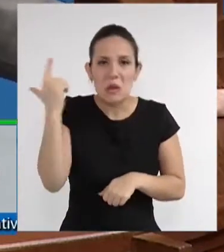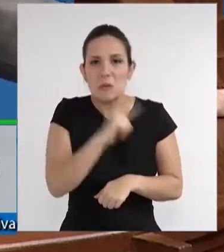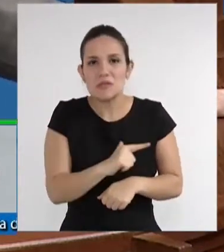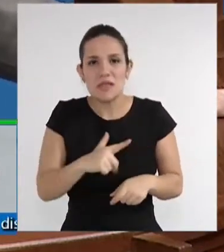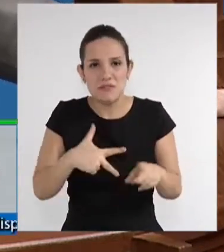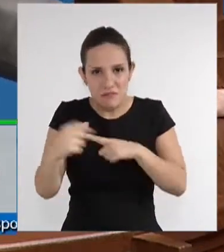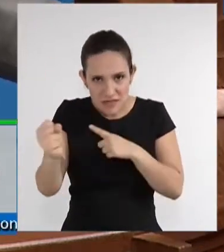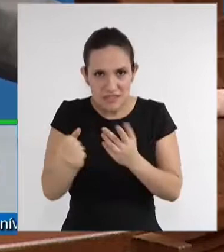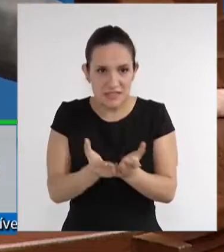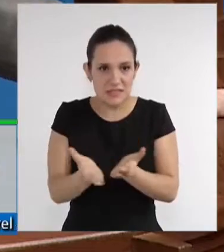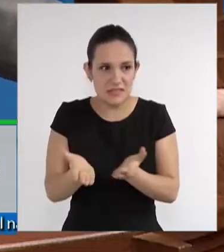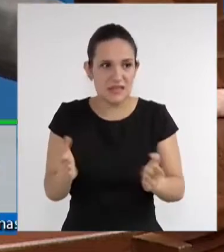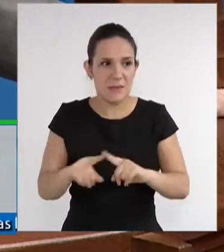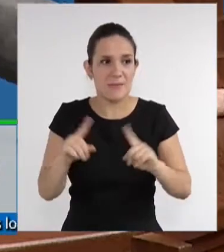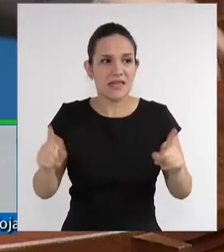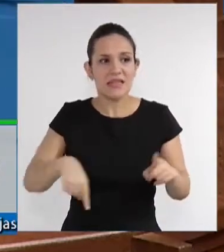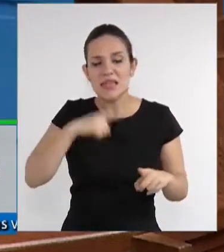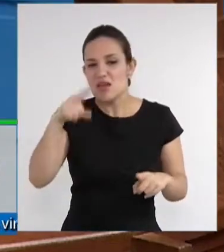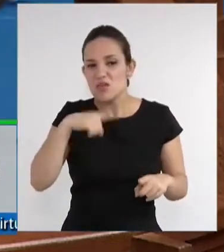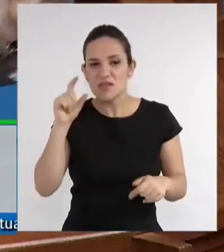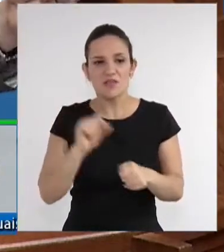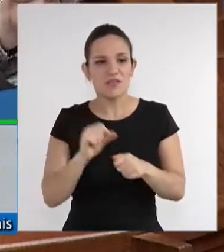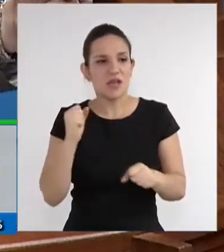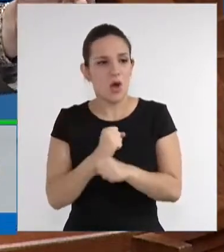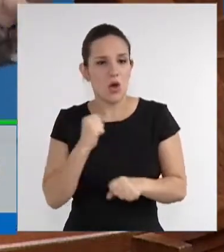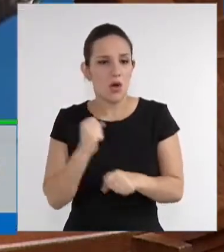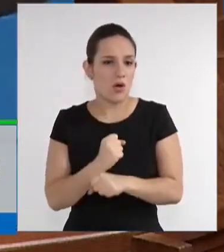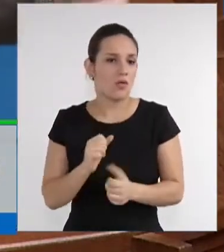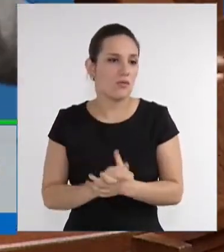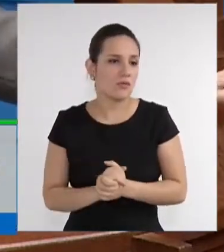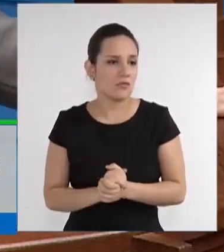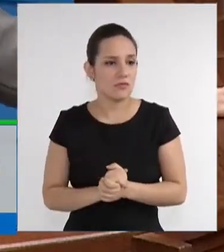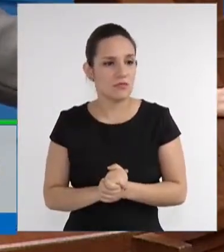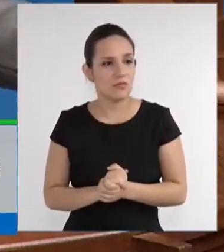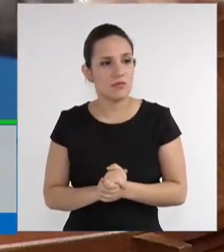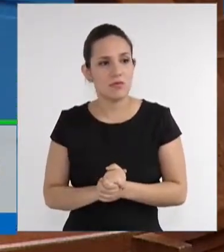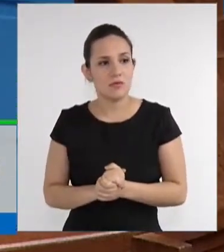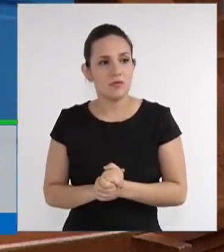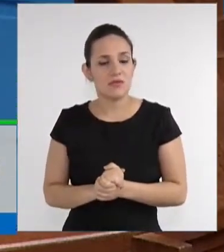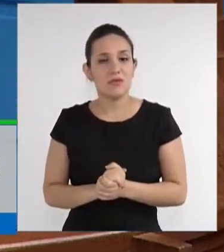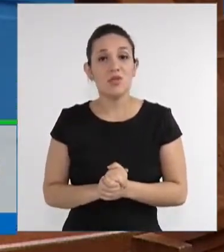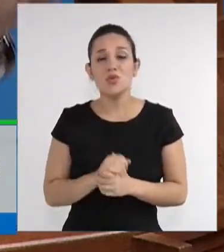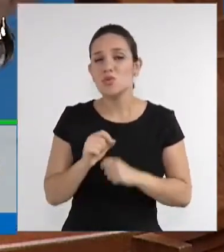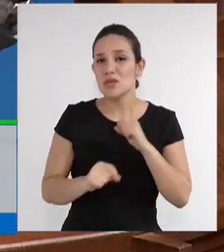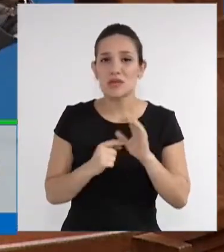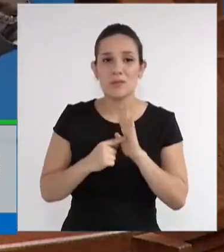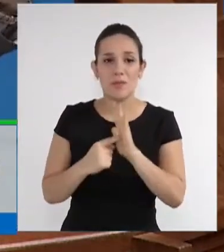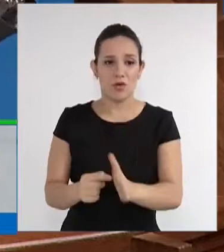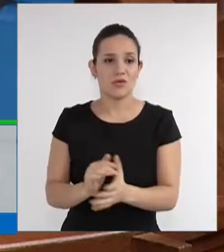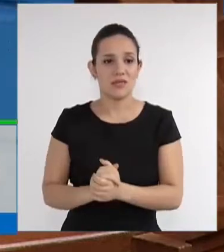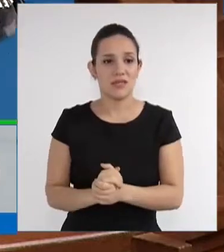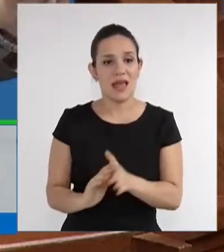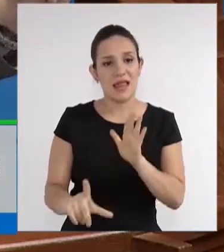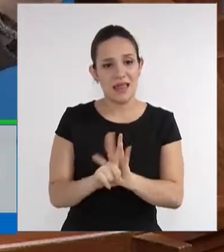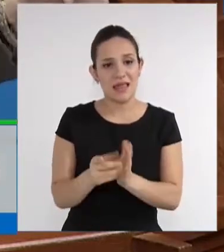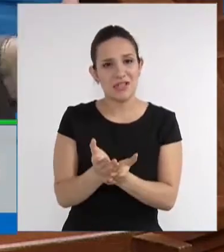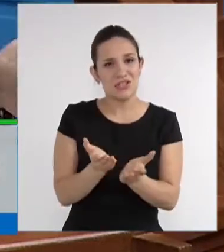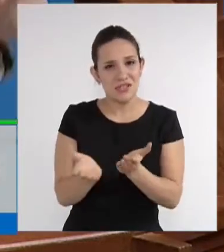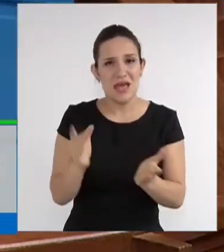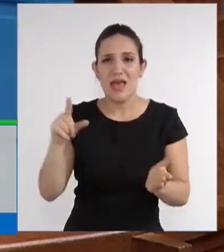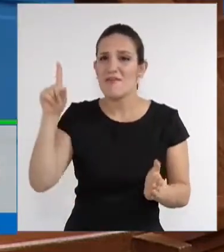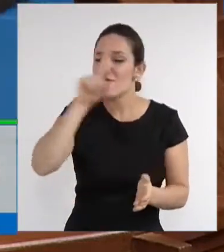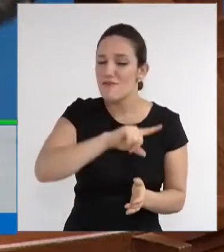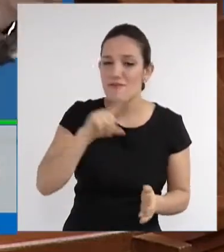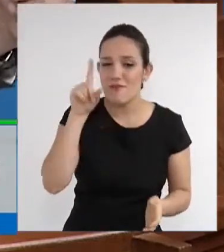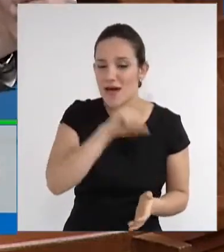licitações, não executam aquelas obras, revelando o deputado Dr. Paulo Ciufi que a lei de licitação é capenga,